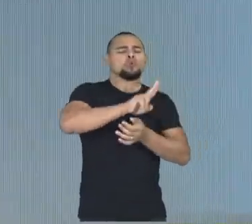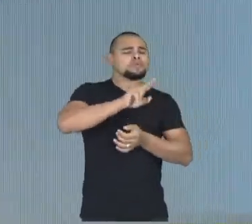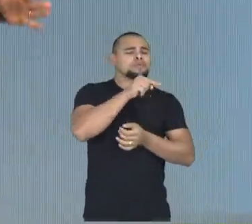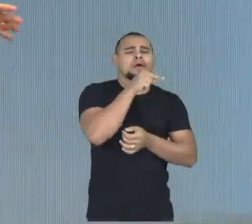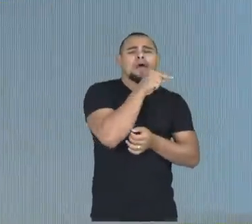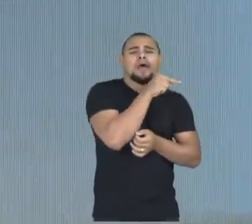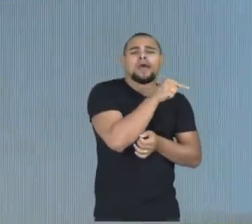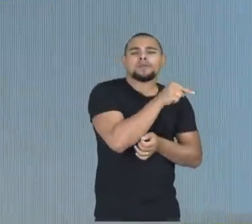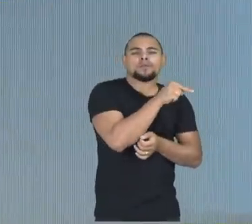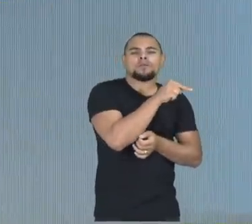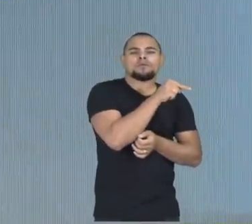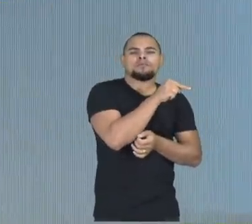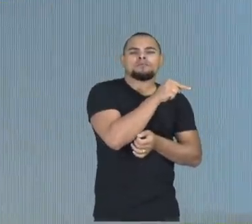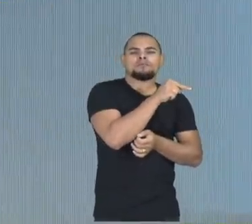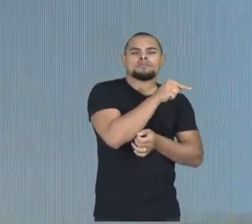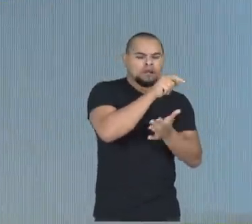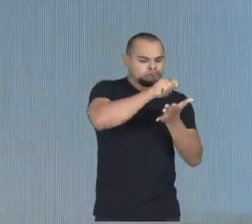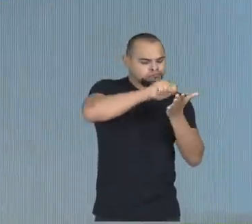algum canal.